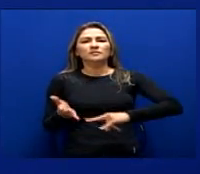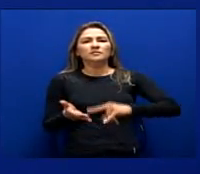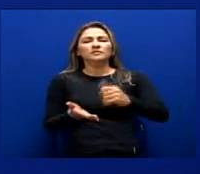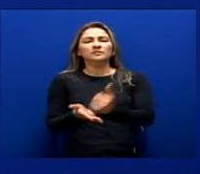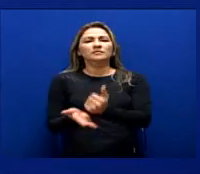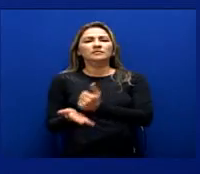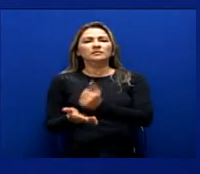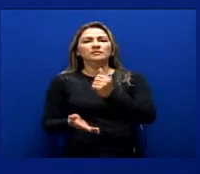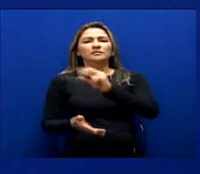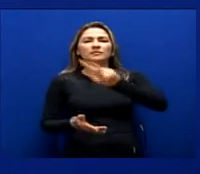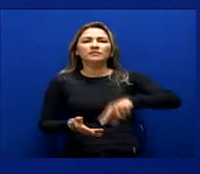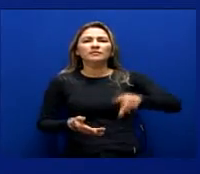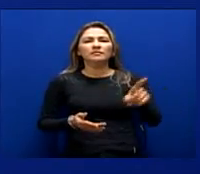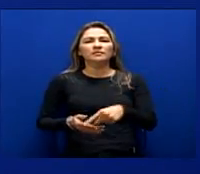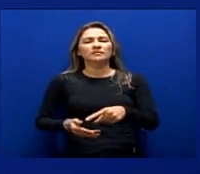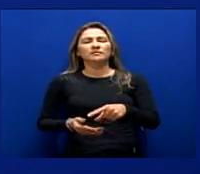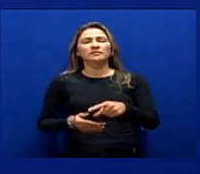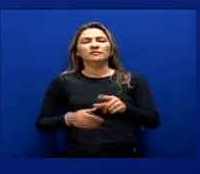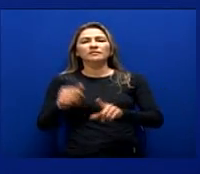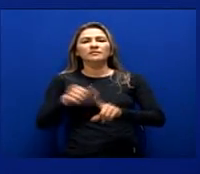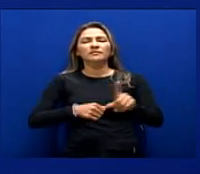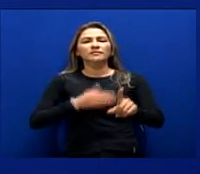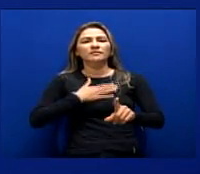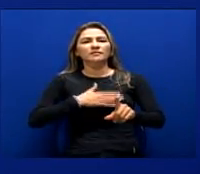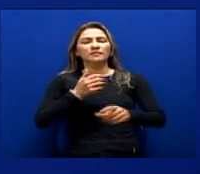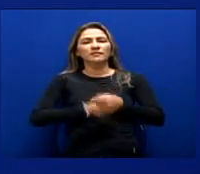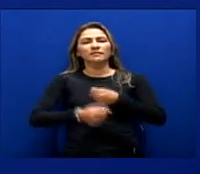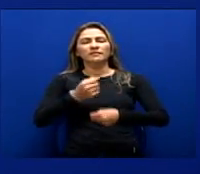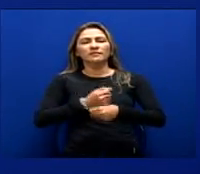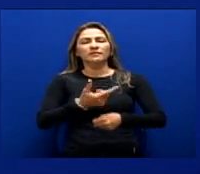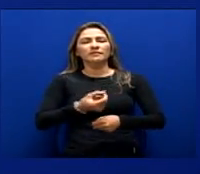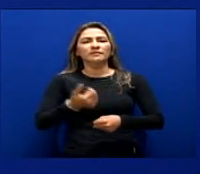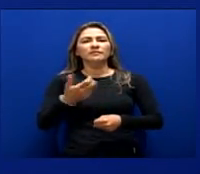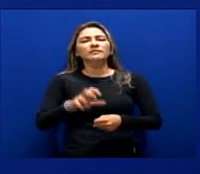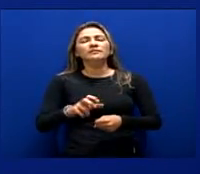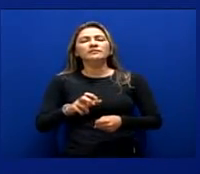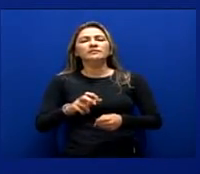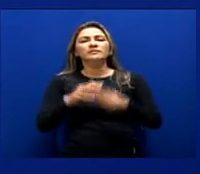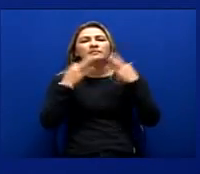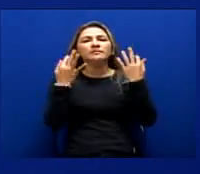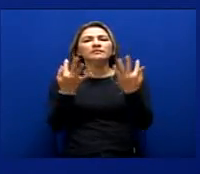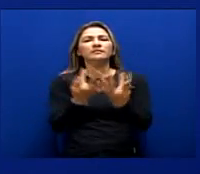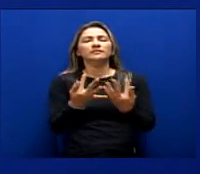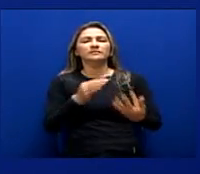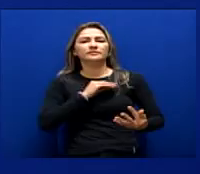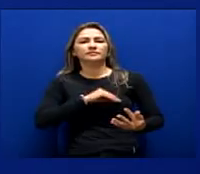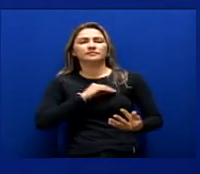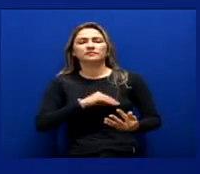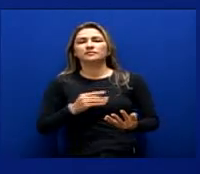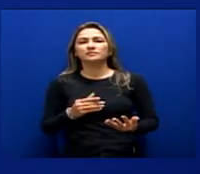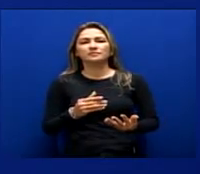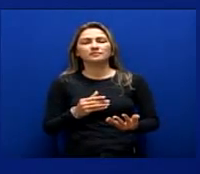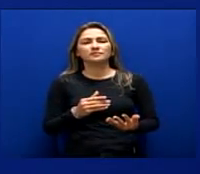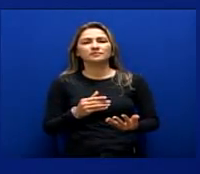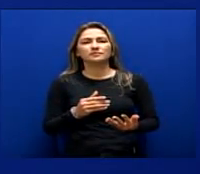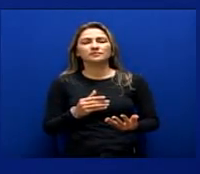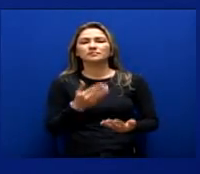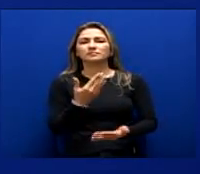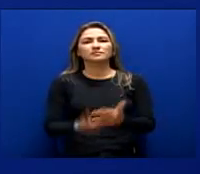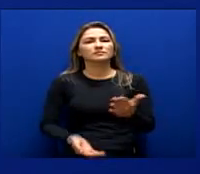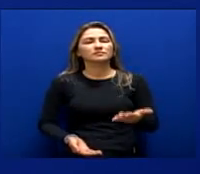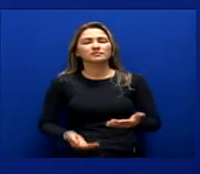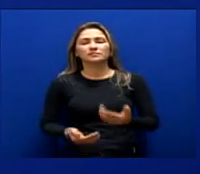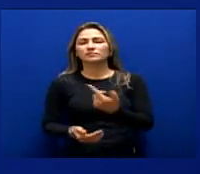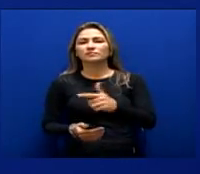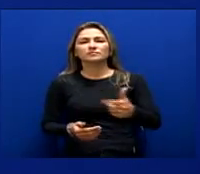molhar em agosto do ano passado todas as famílias ficaram sem receber seus salários ficarão sem ter uma noção